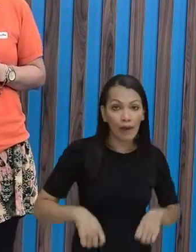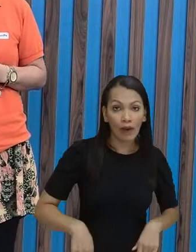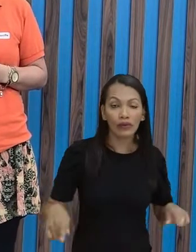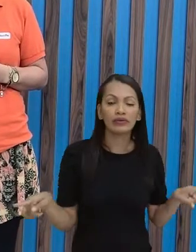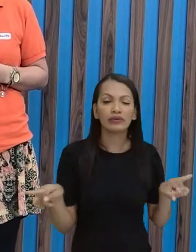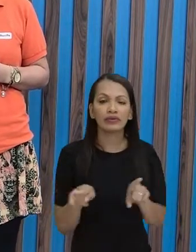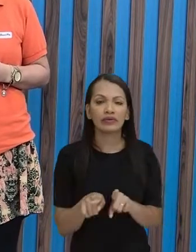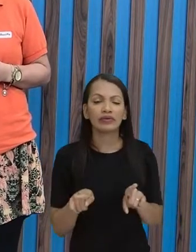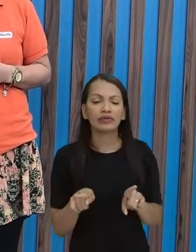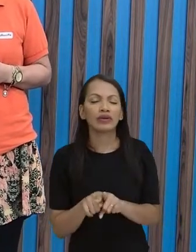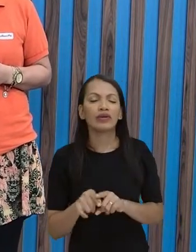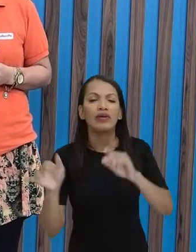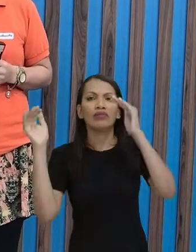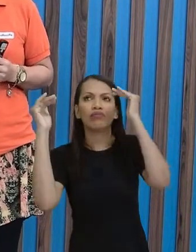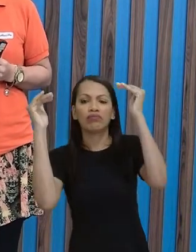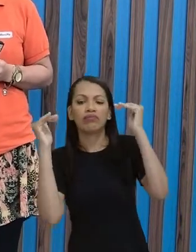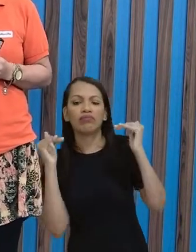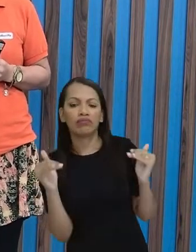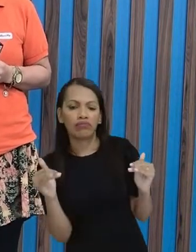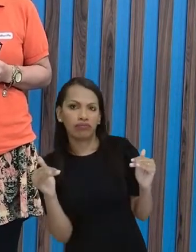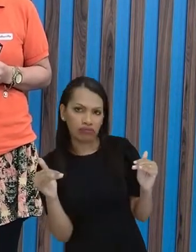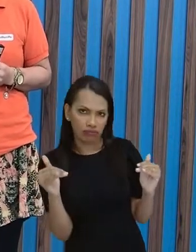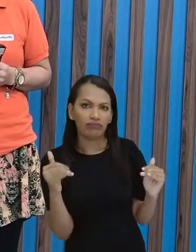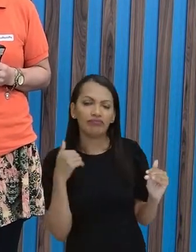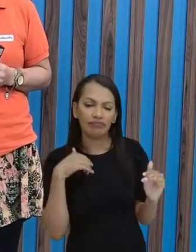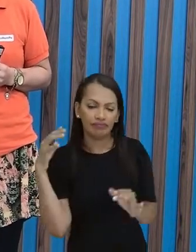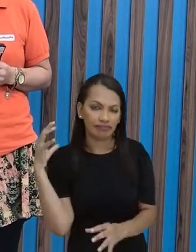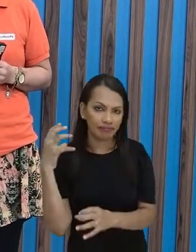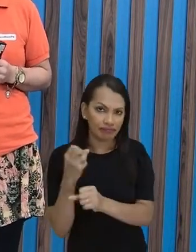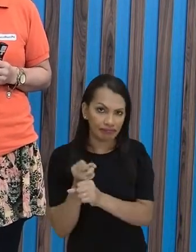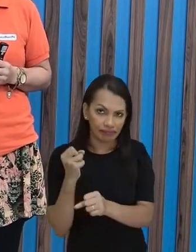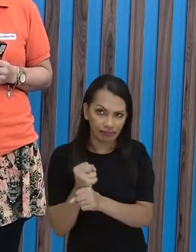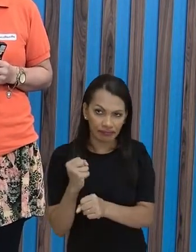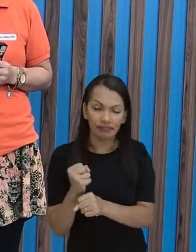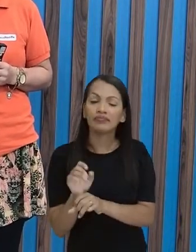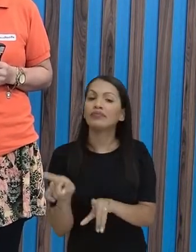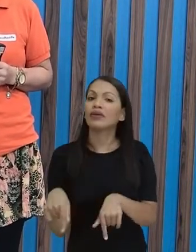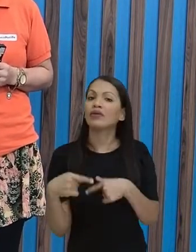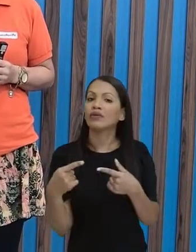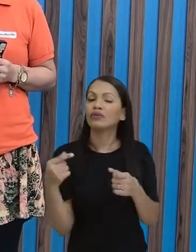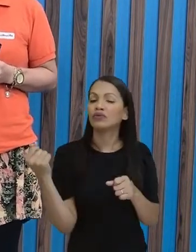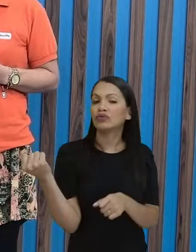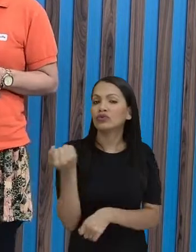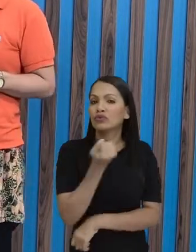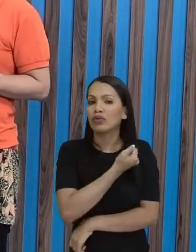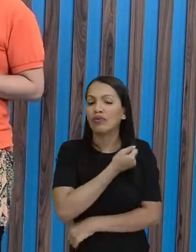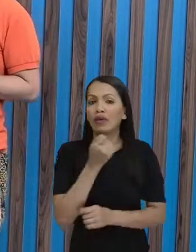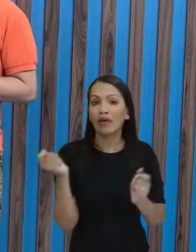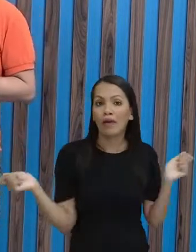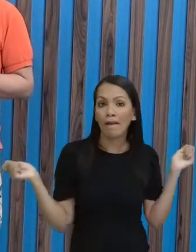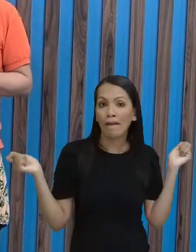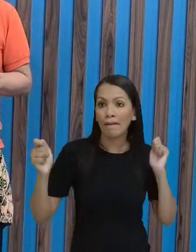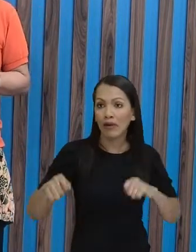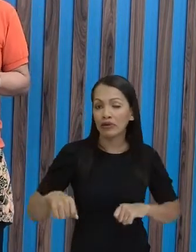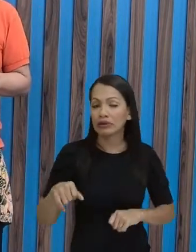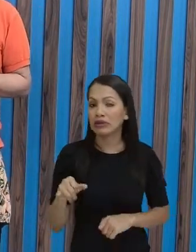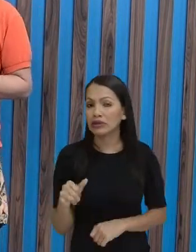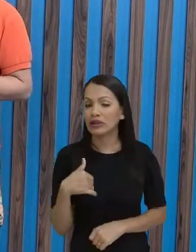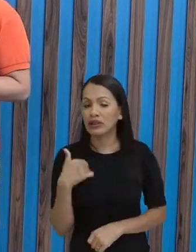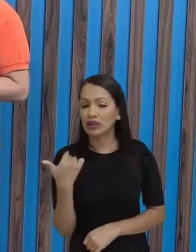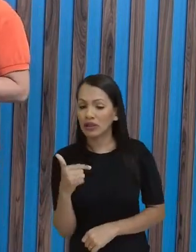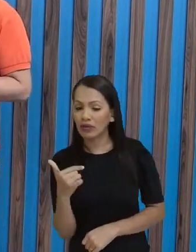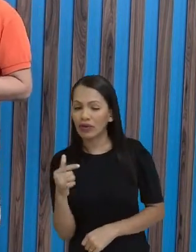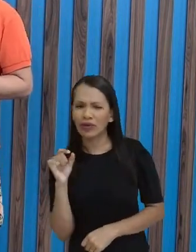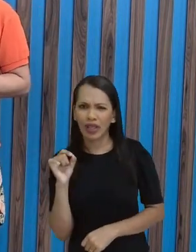com o algoritmo, né? Mesmo com a continha ali armada, com a continha ali, os números, eu posso, se eu não tiver o material